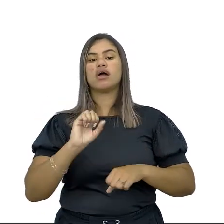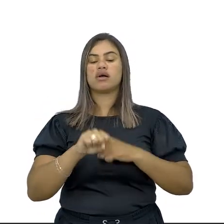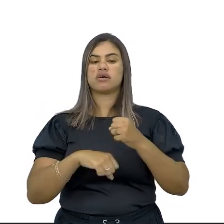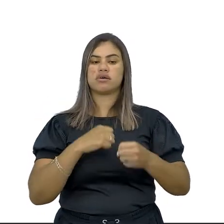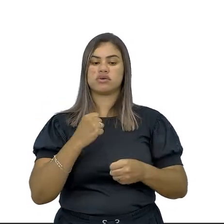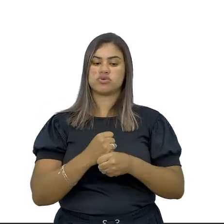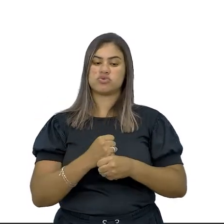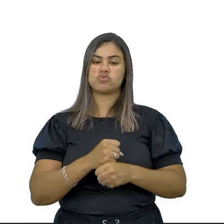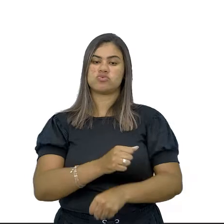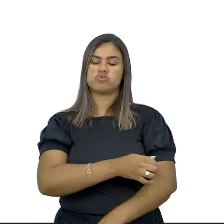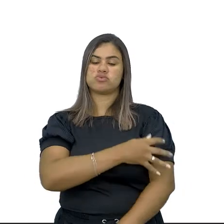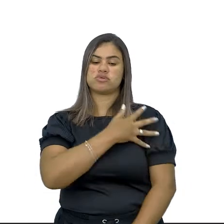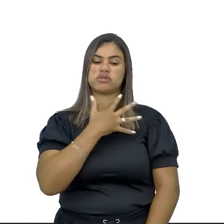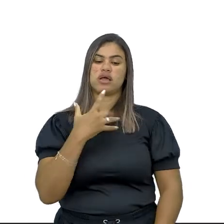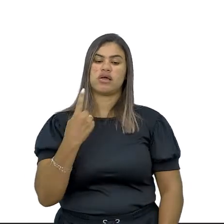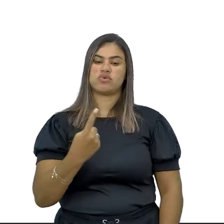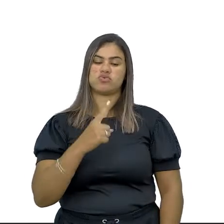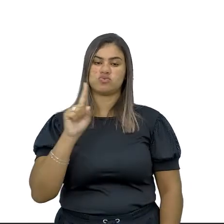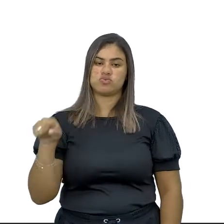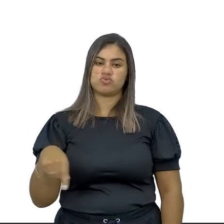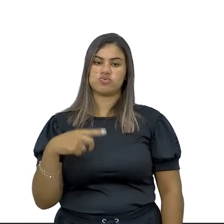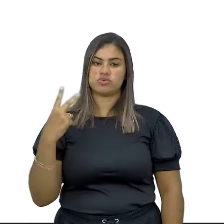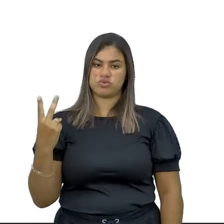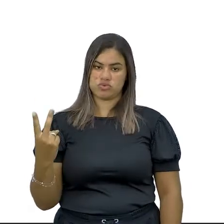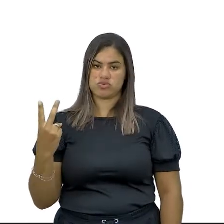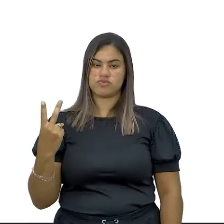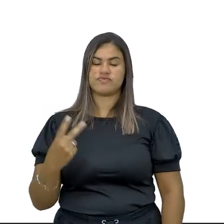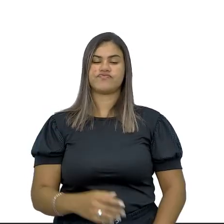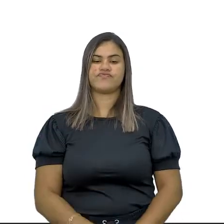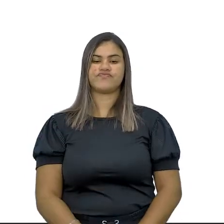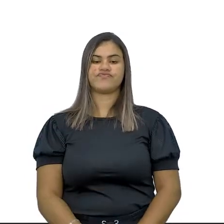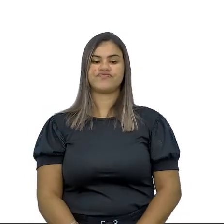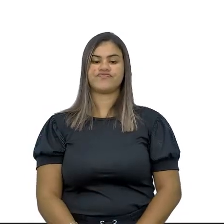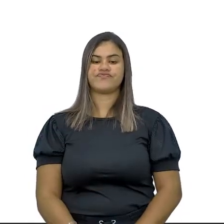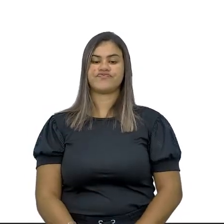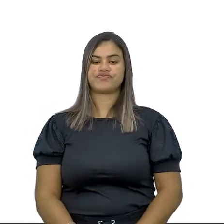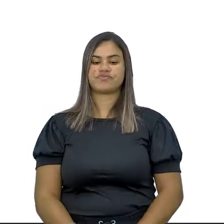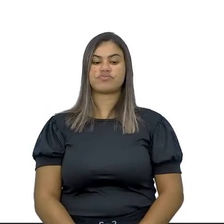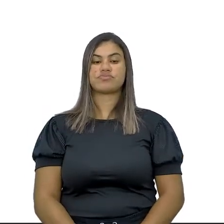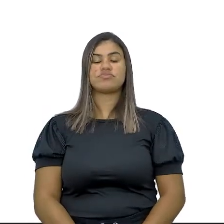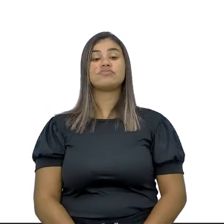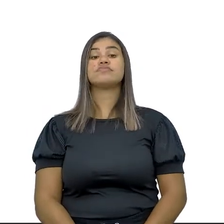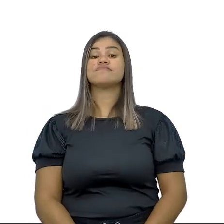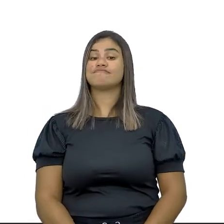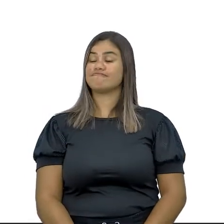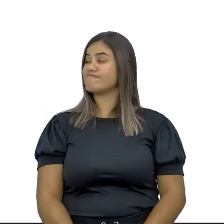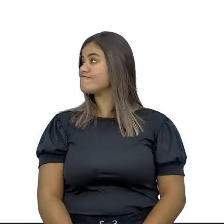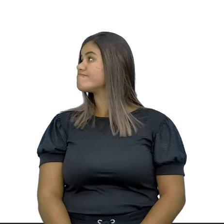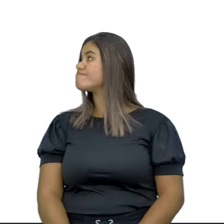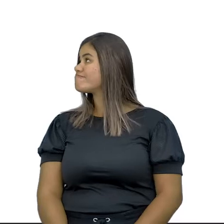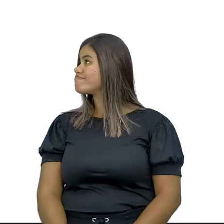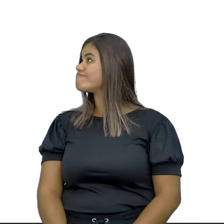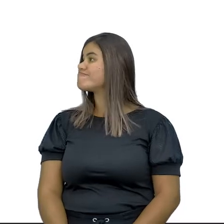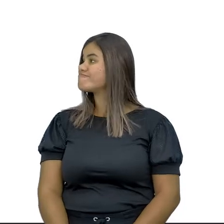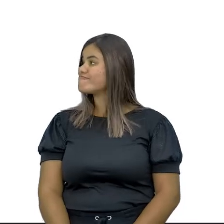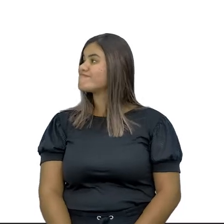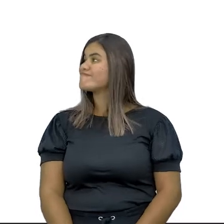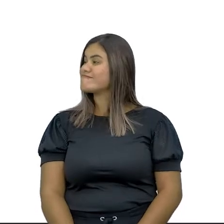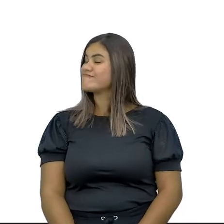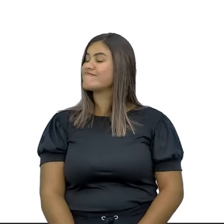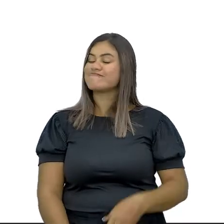formação de etapa, parte 2, e uma formação de ano série, parte 2. Então, olha só que interessante, né, que